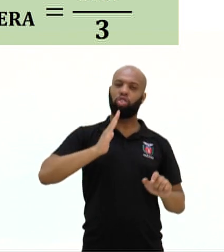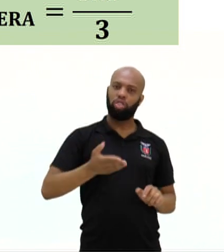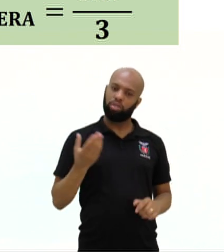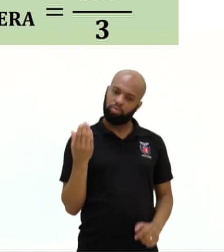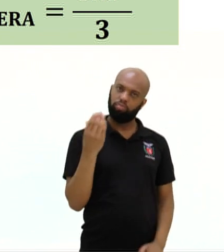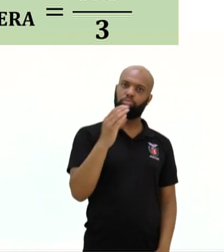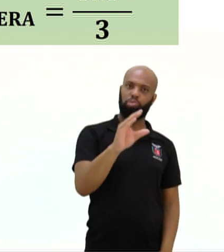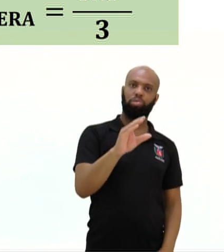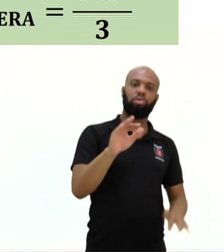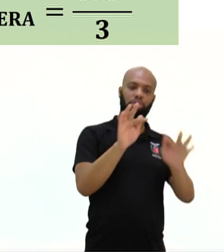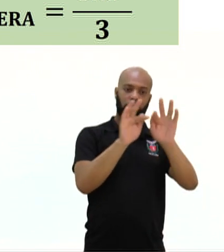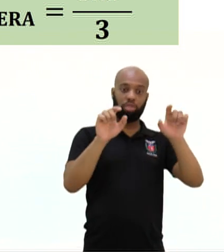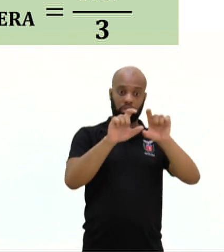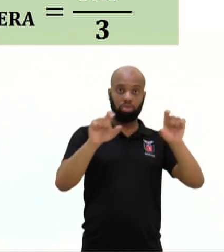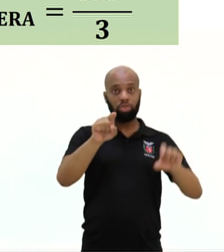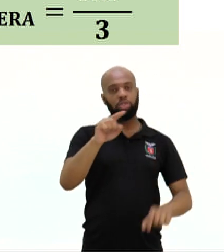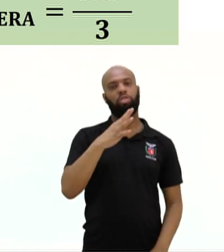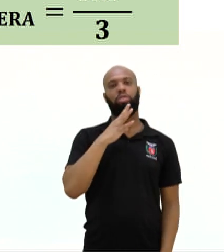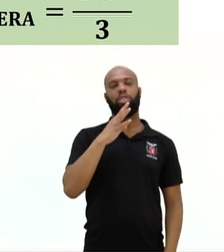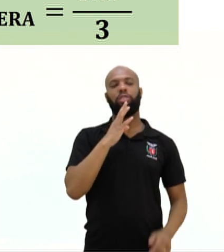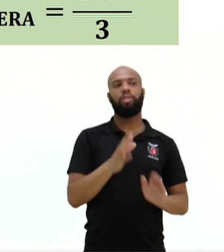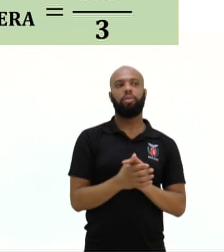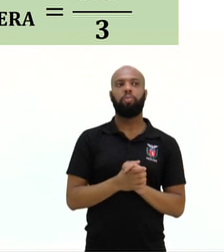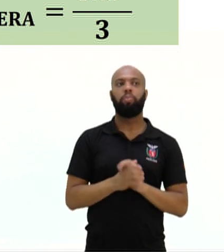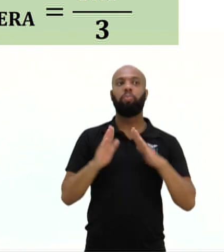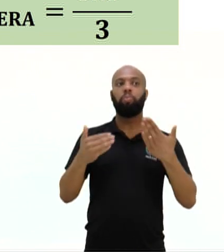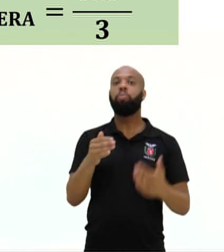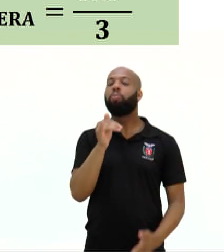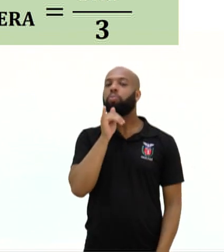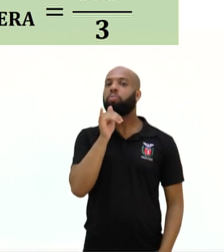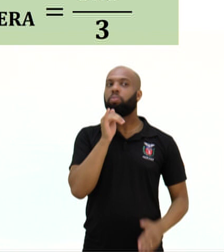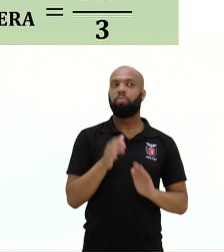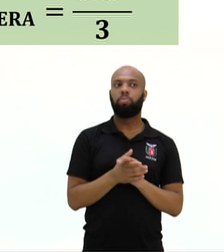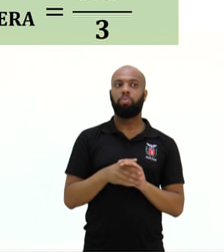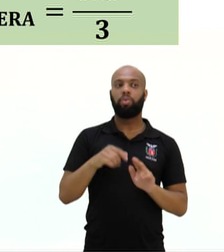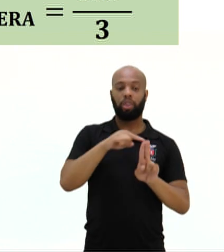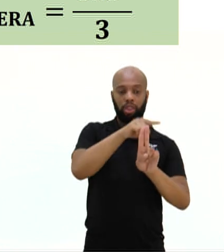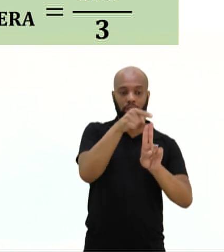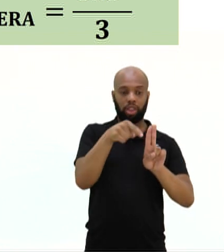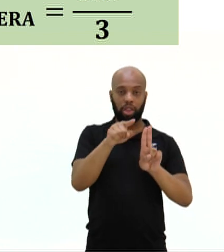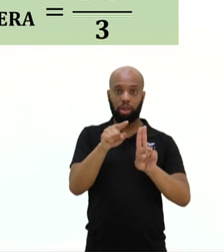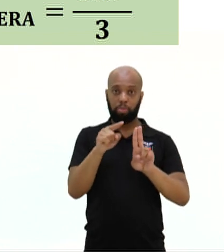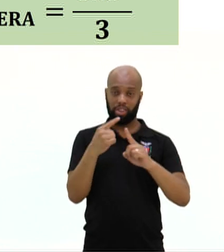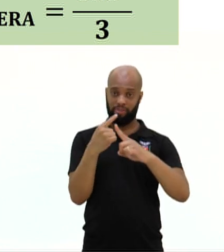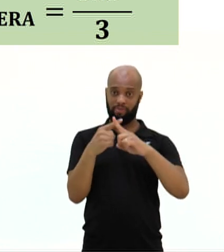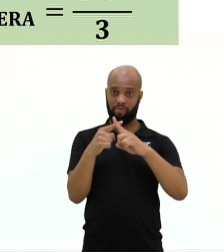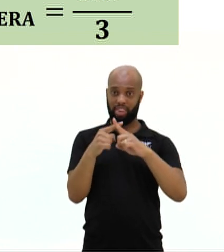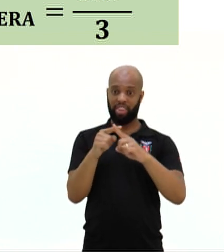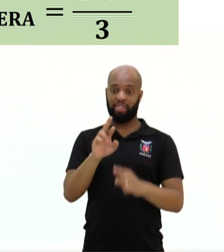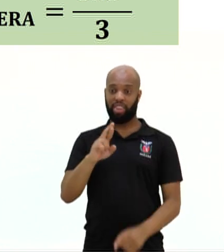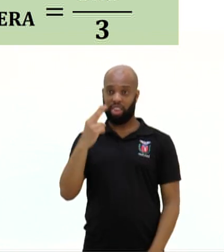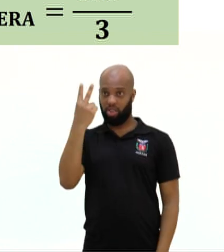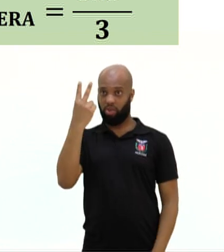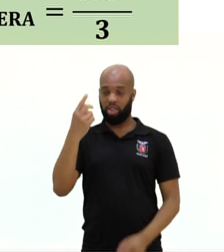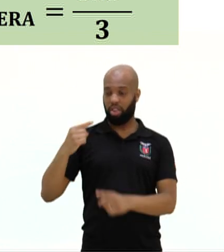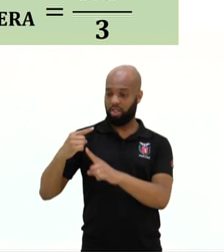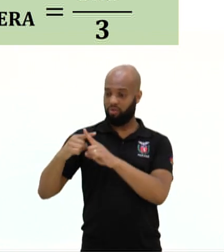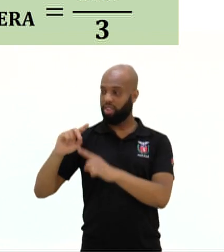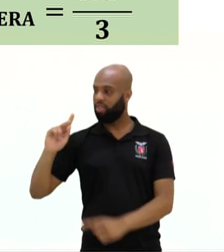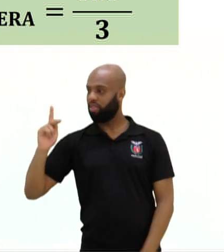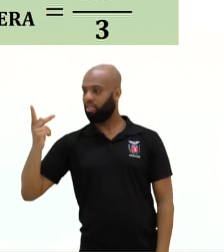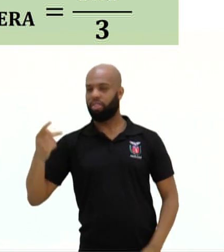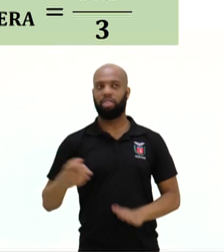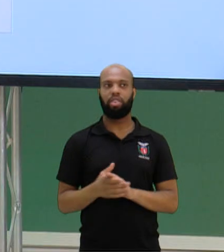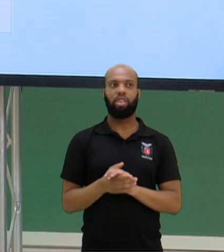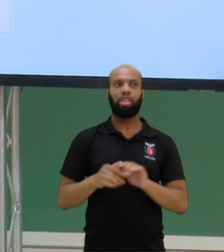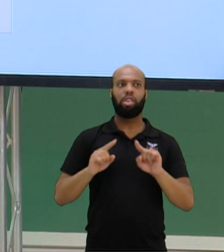aqui para vocês irem conhecendo. Então, ó, é π vezes r ao quadrado vezes a altura. Só que